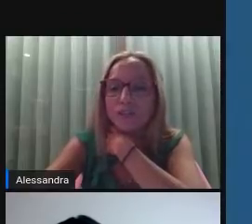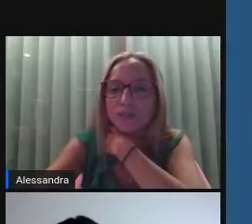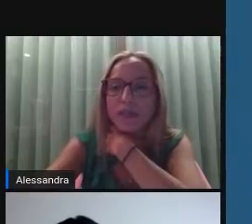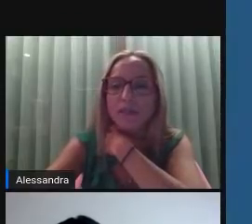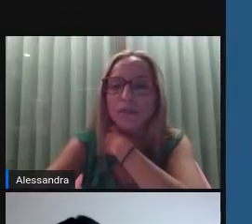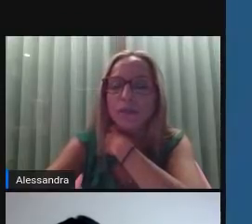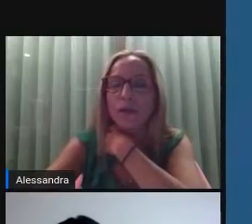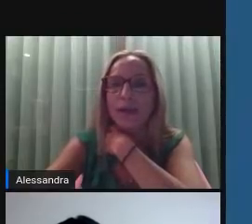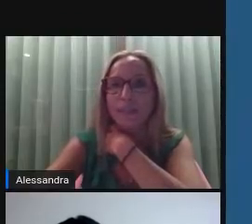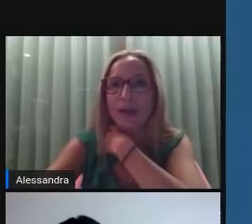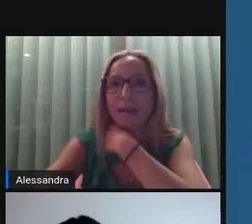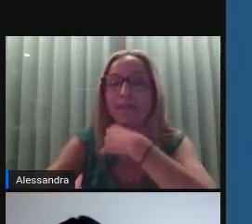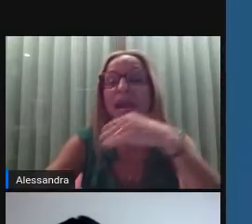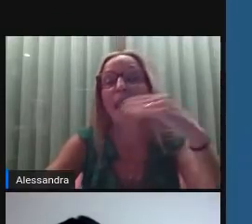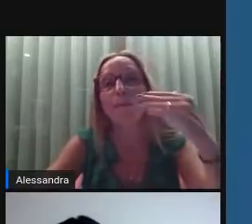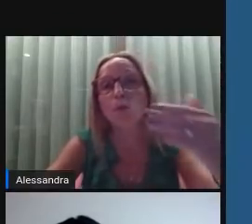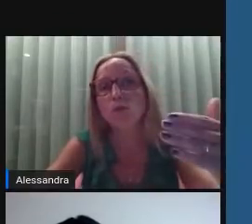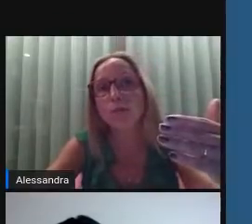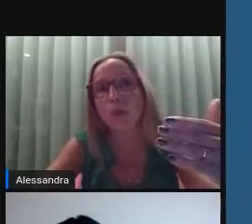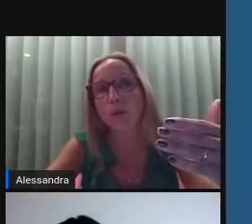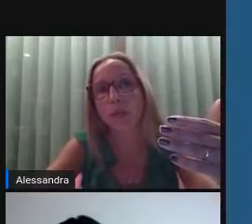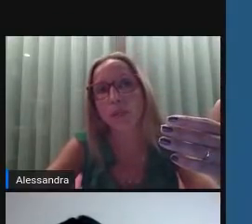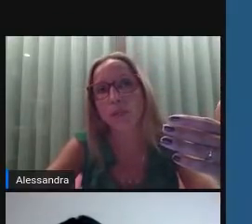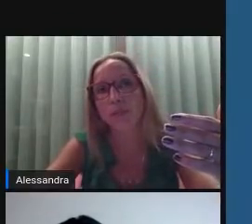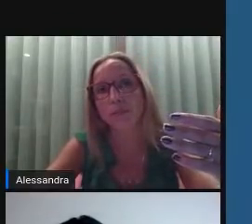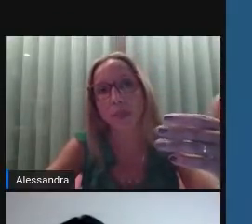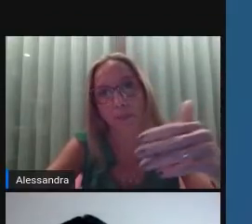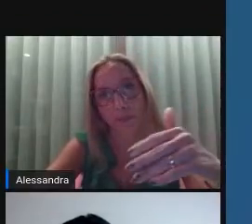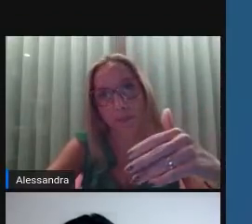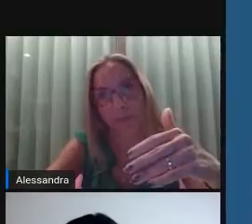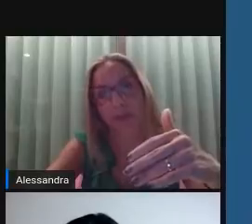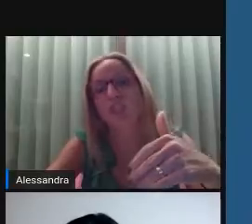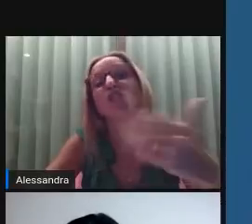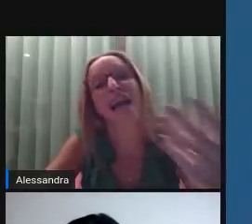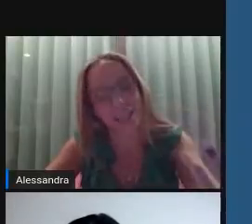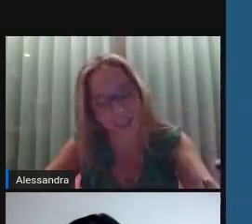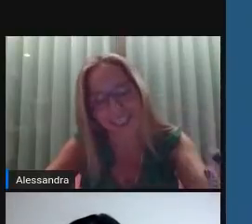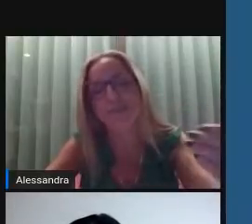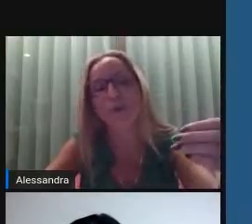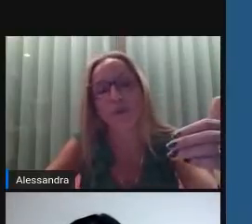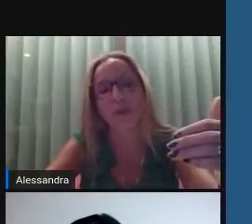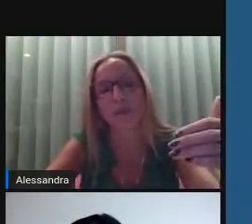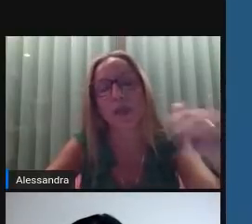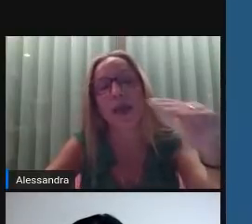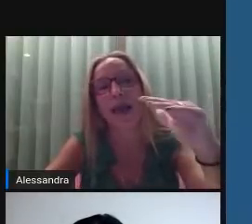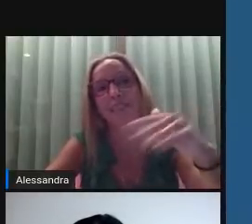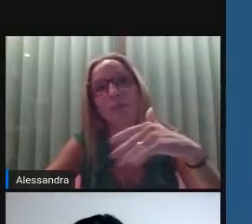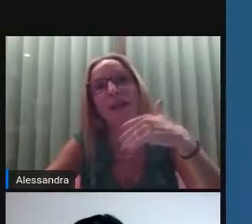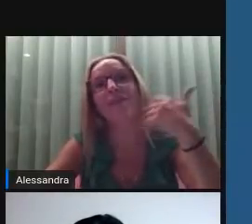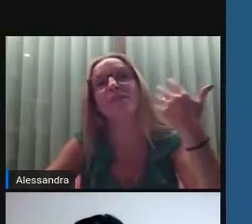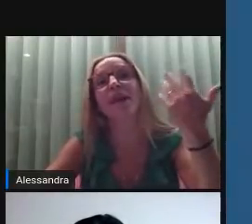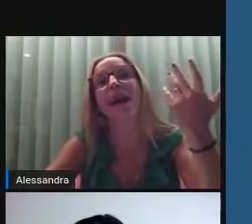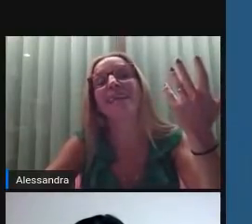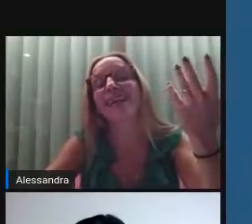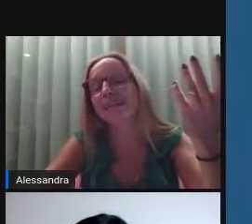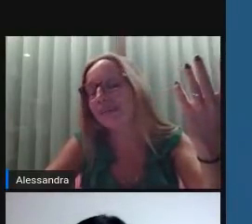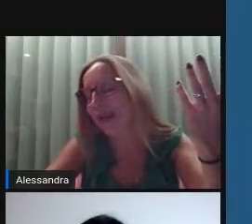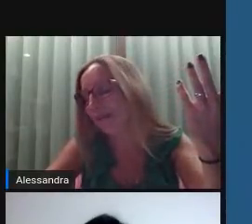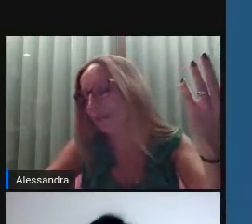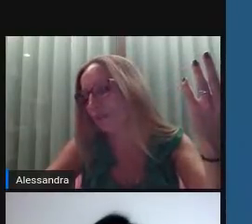ir registrando as palavras. É muito importante, a gente acha que é importante, as